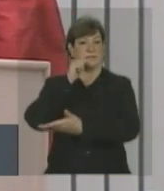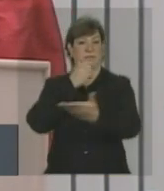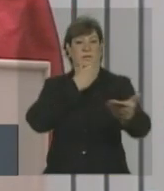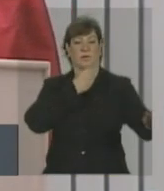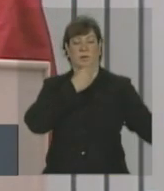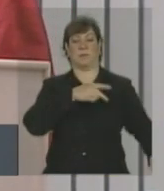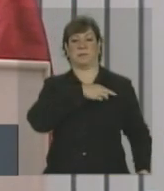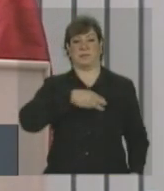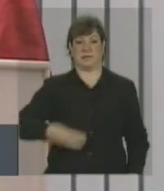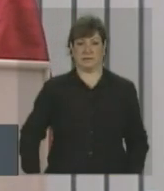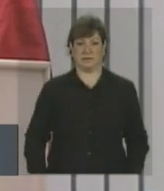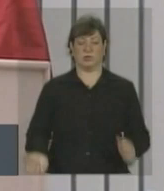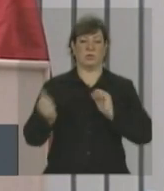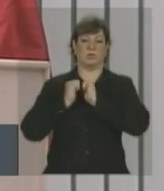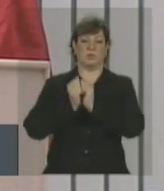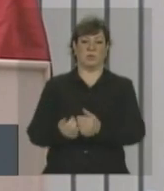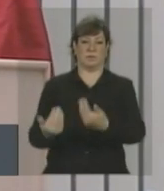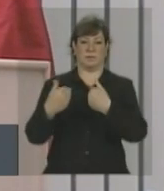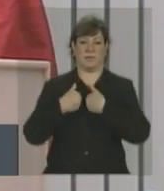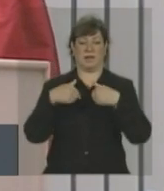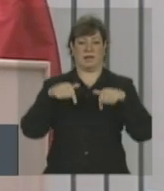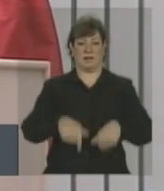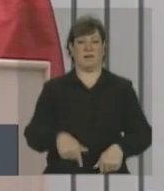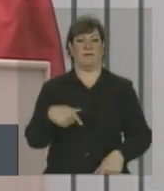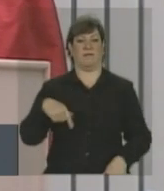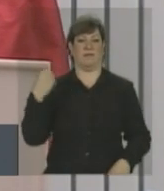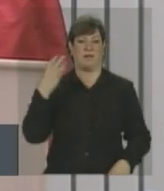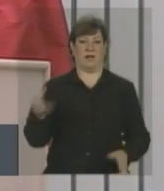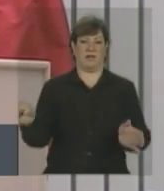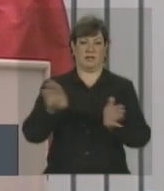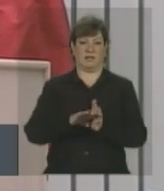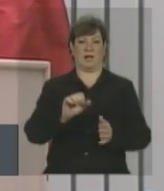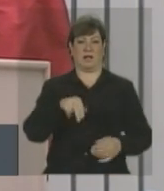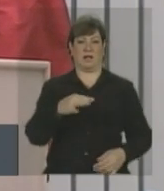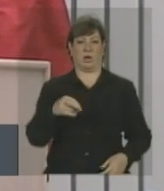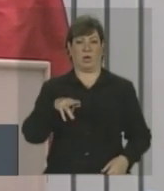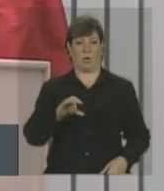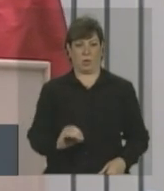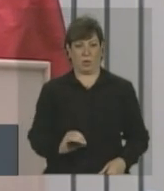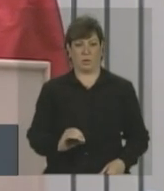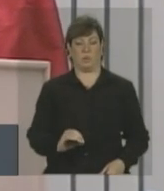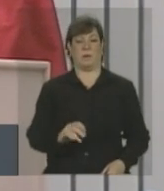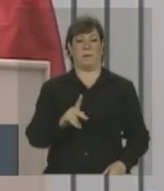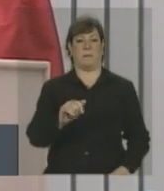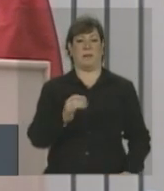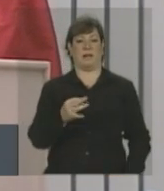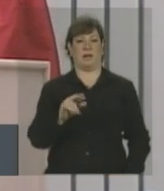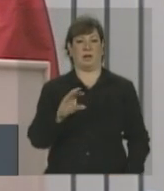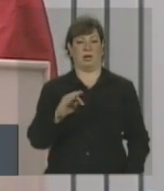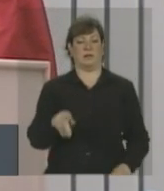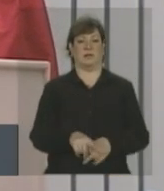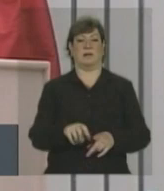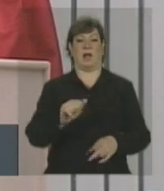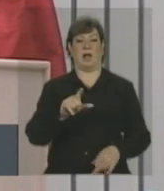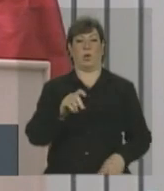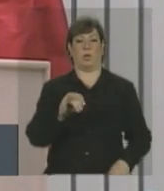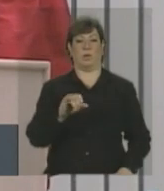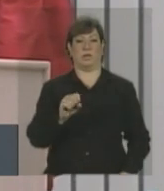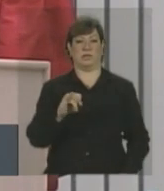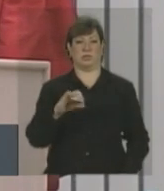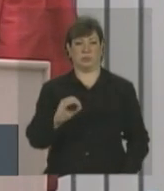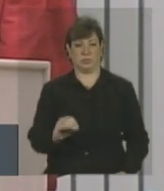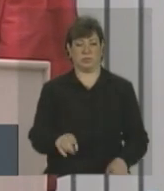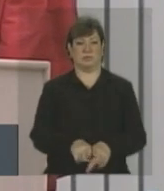ministros de Estado que me acompanham nesta viagem, Antônio Patriota das Relações Exteriores, Aloísio Mercadante